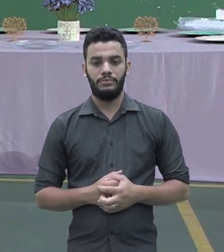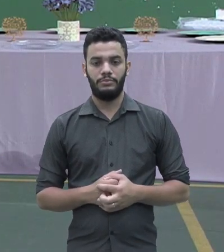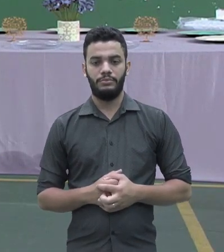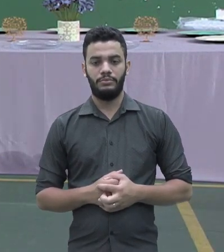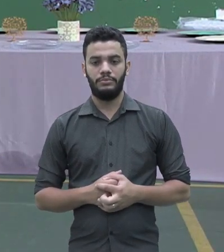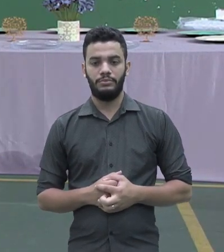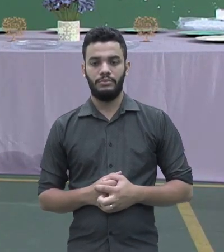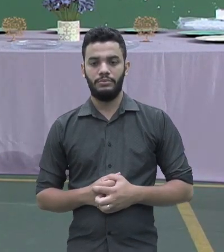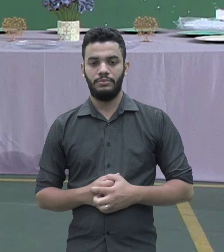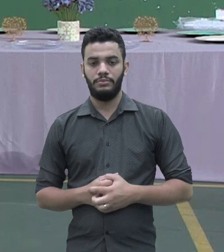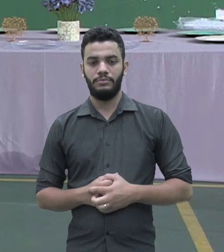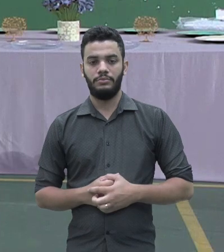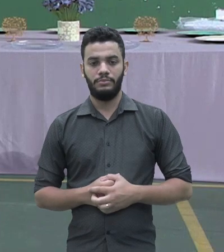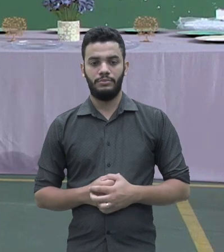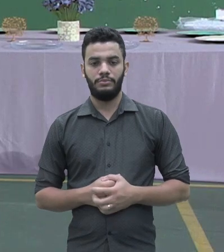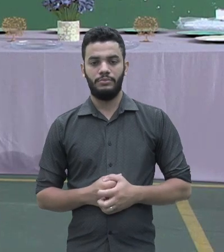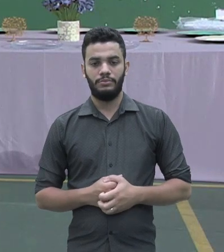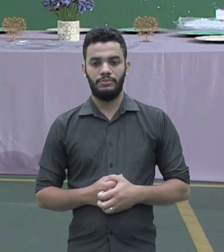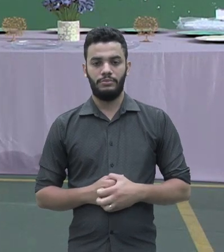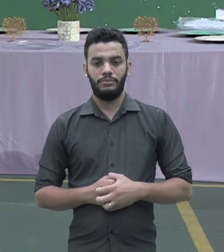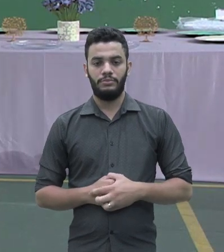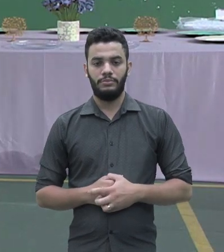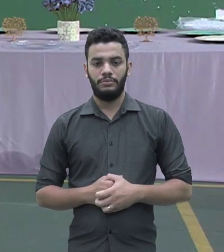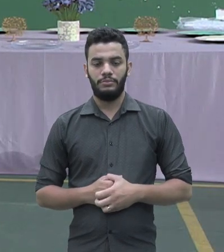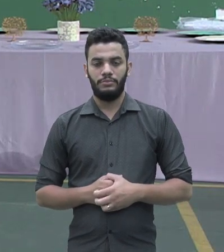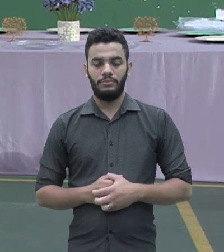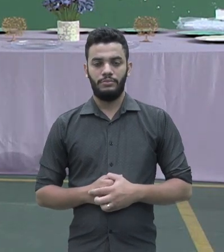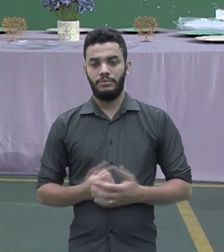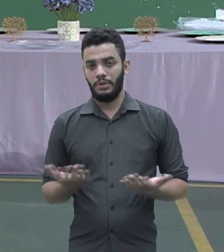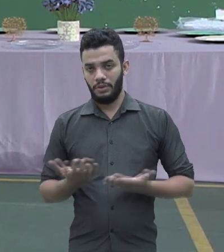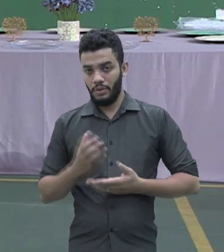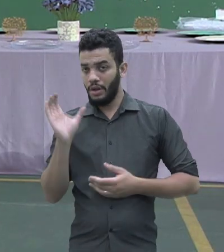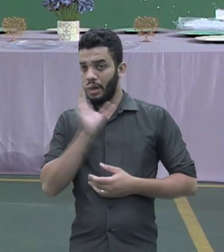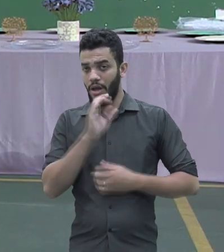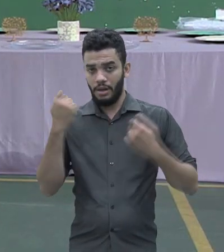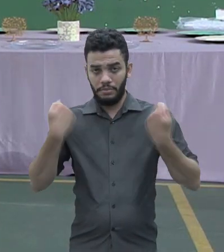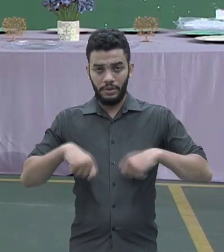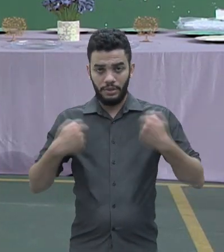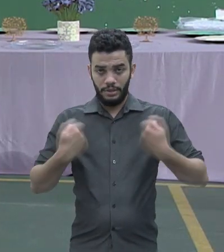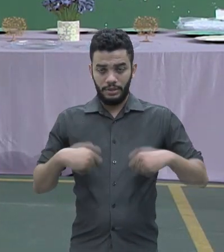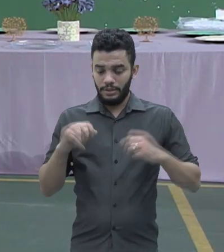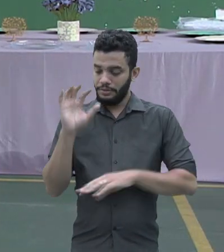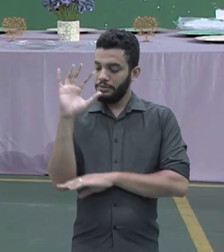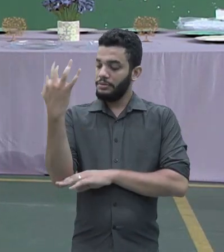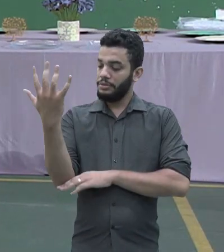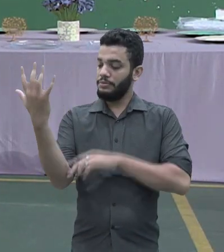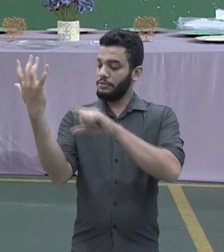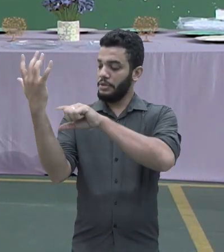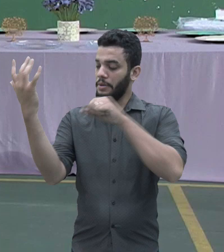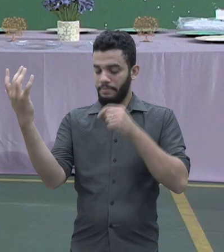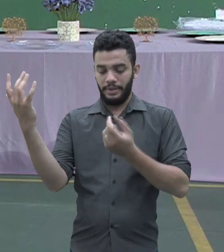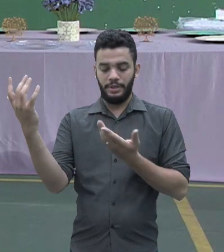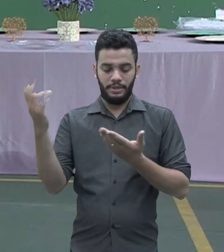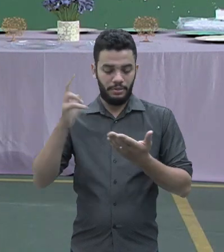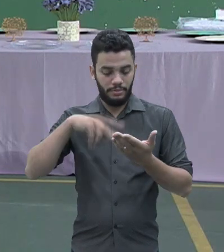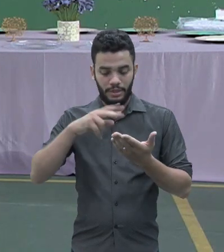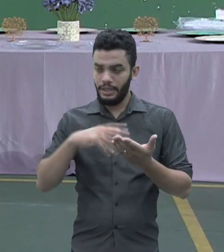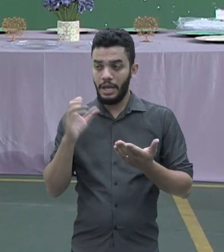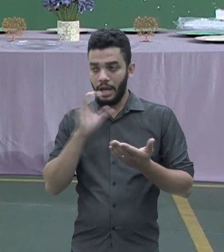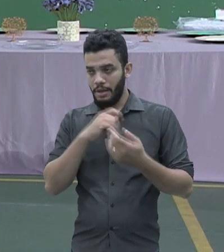Já vem, Christian. Vem. Vem o pessoal levantando. Vamos retirar os cartões. Vamos,